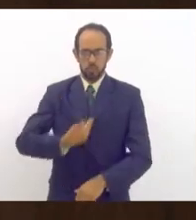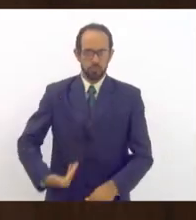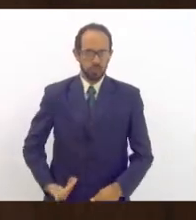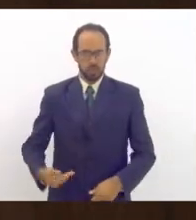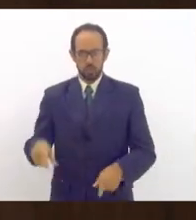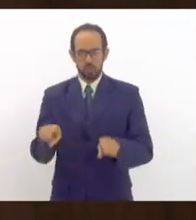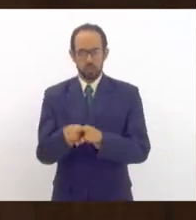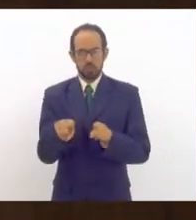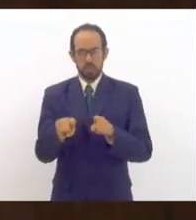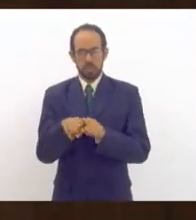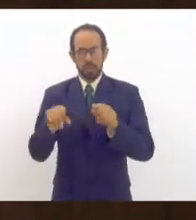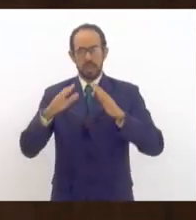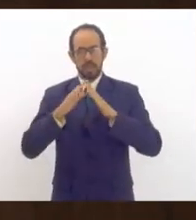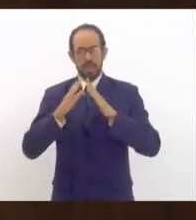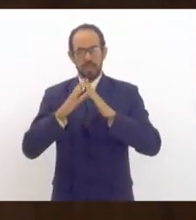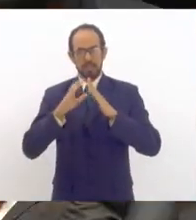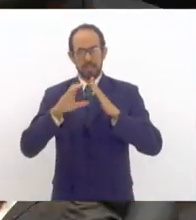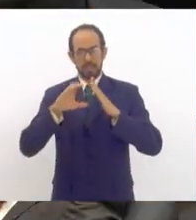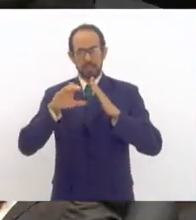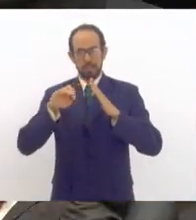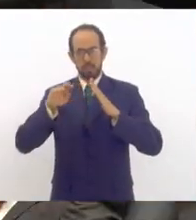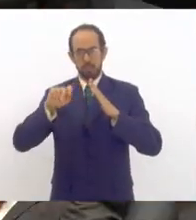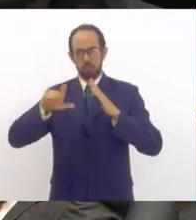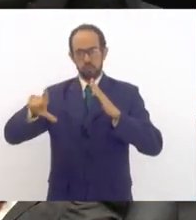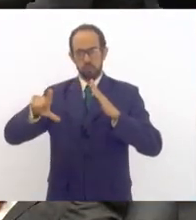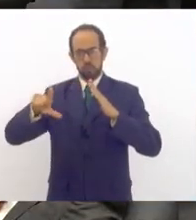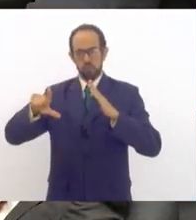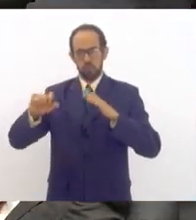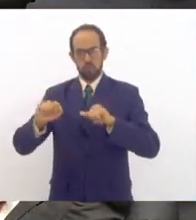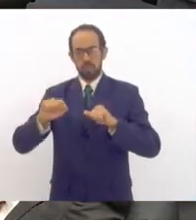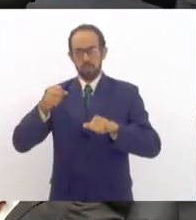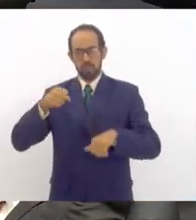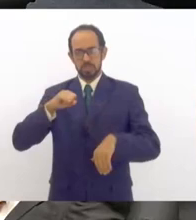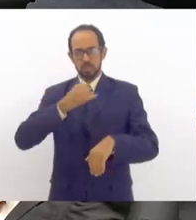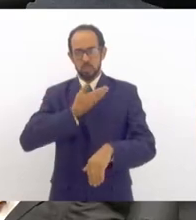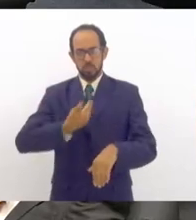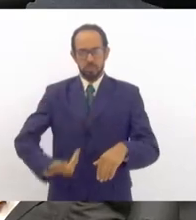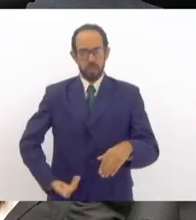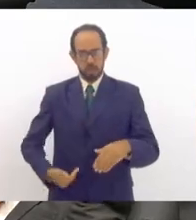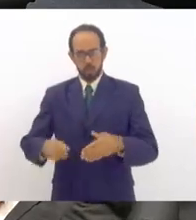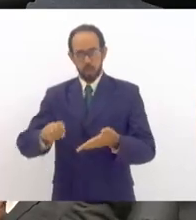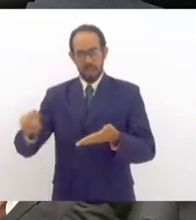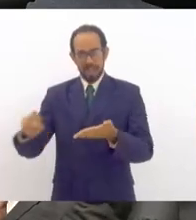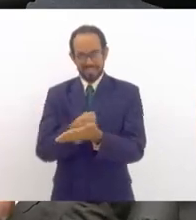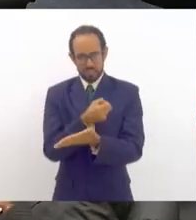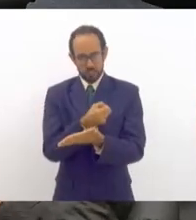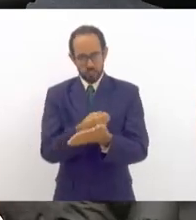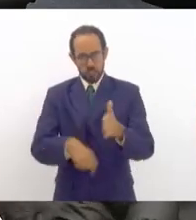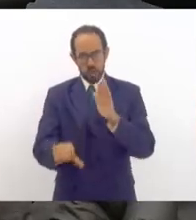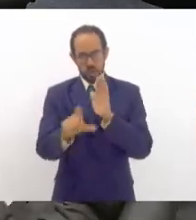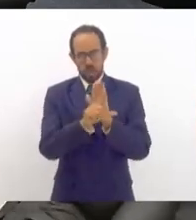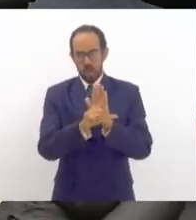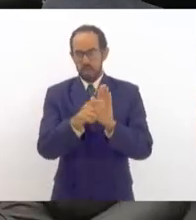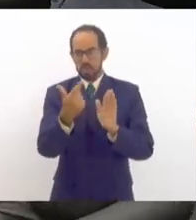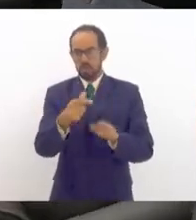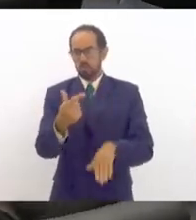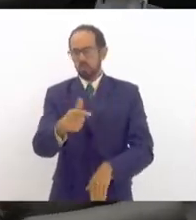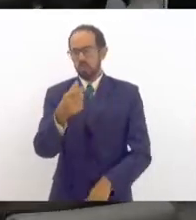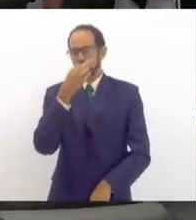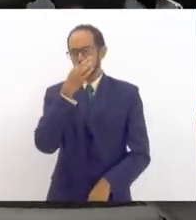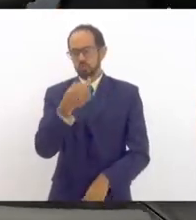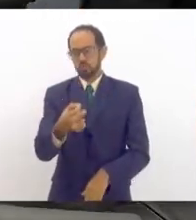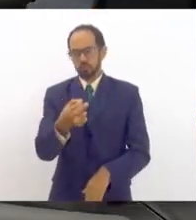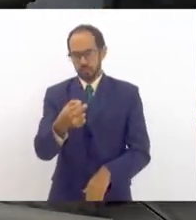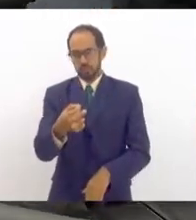casa civil da secretaria de fazenda se o governador sancionou essa lei não há justificativa